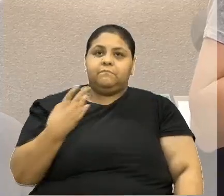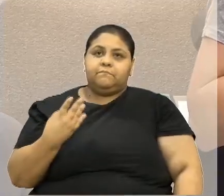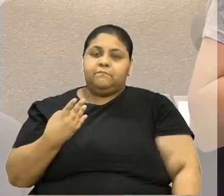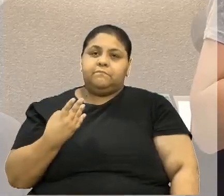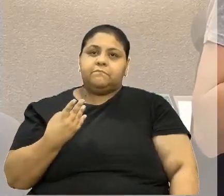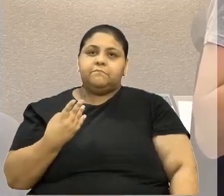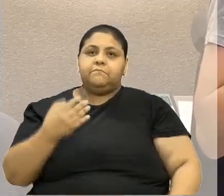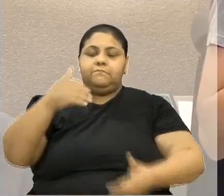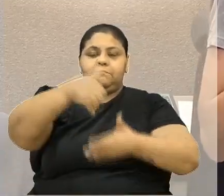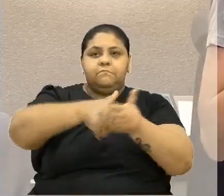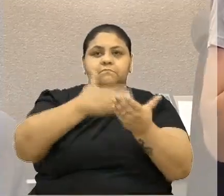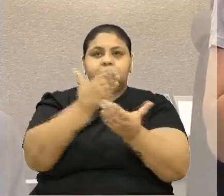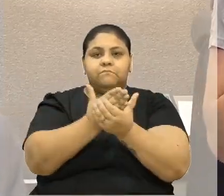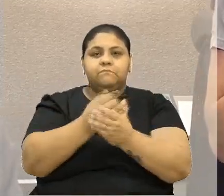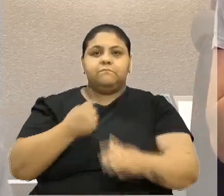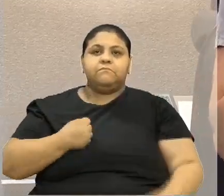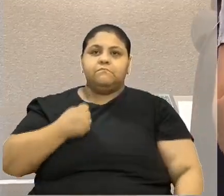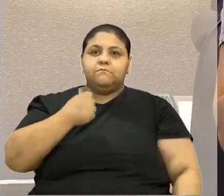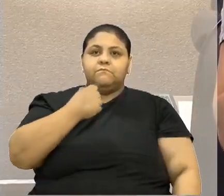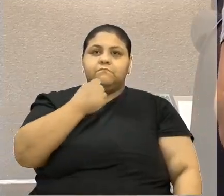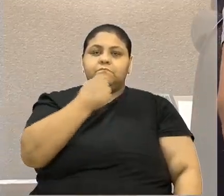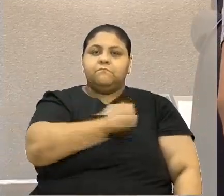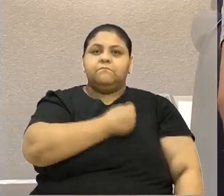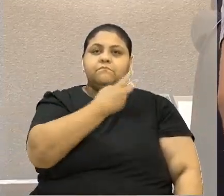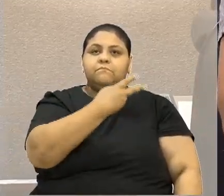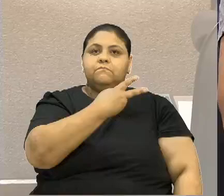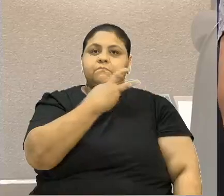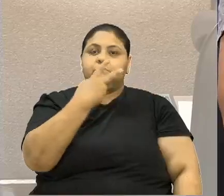176/2024, contido no processo